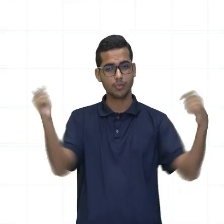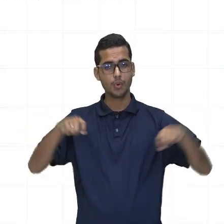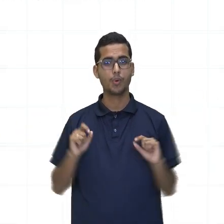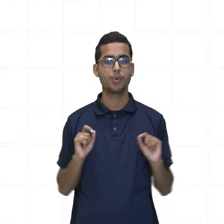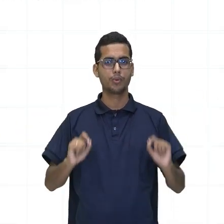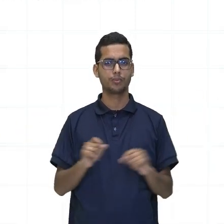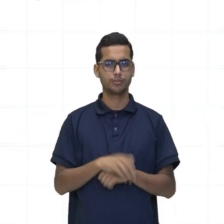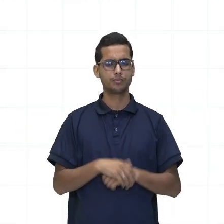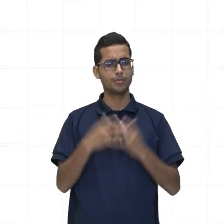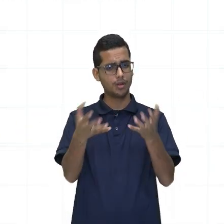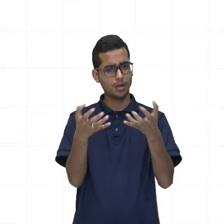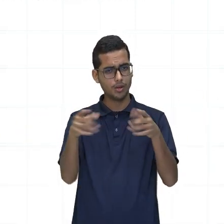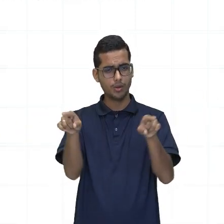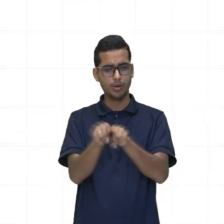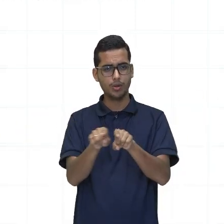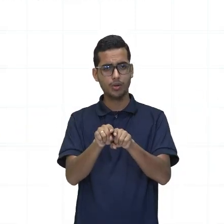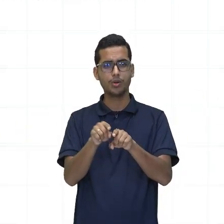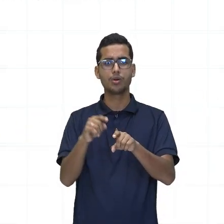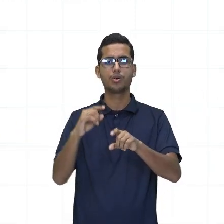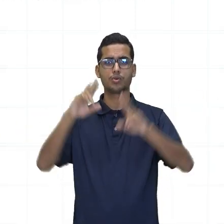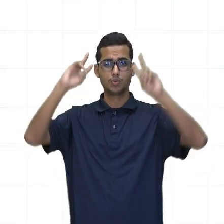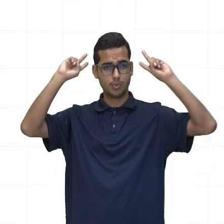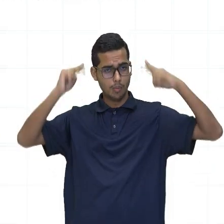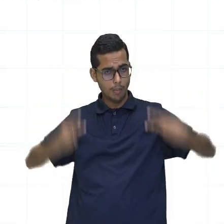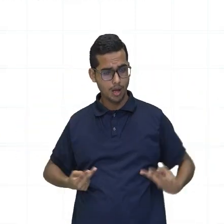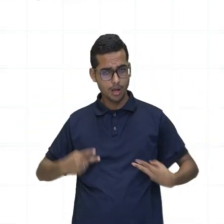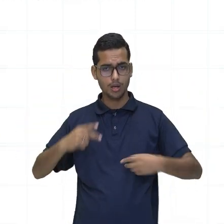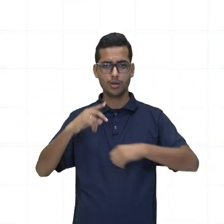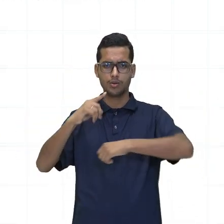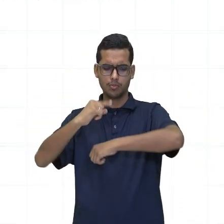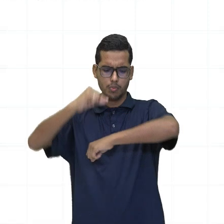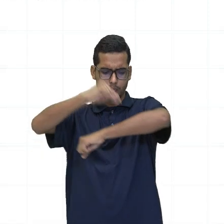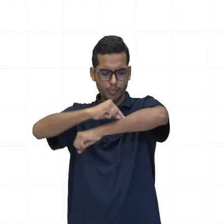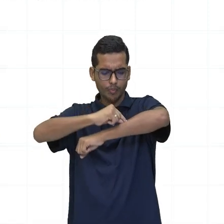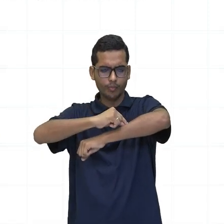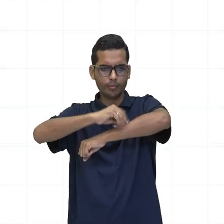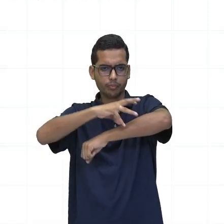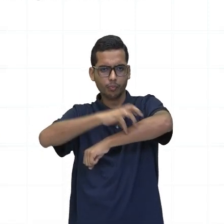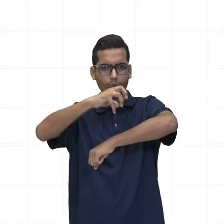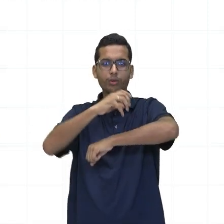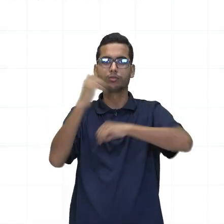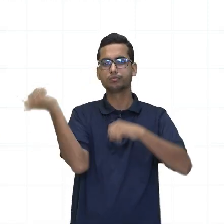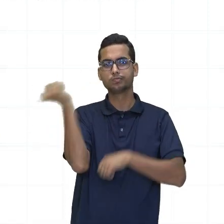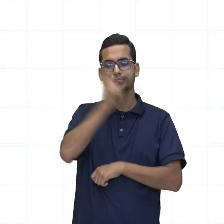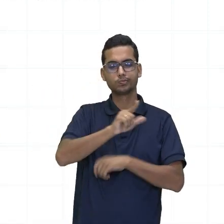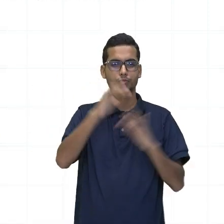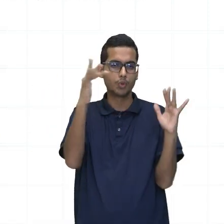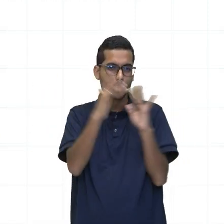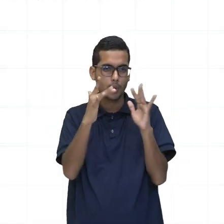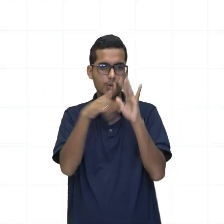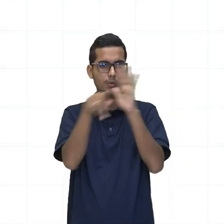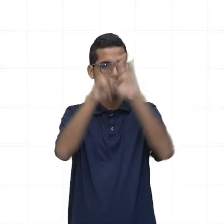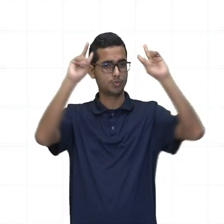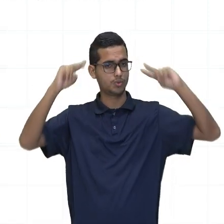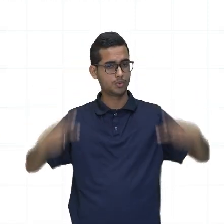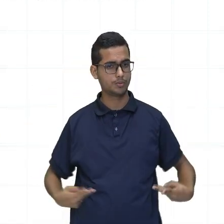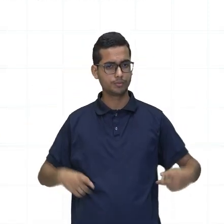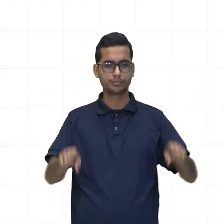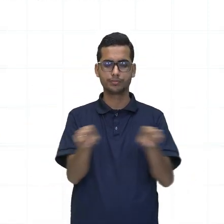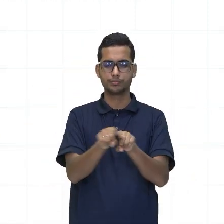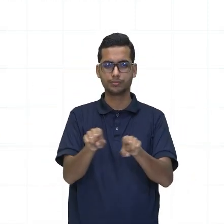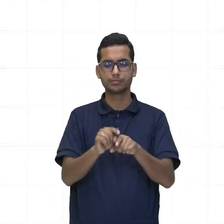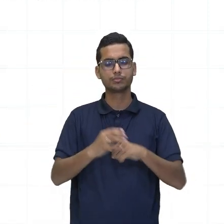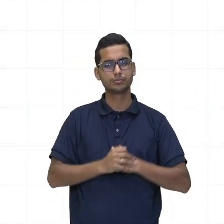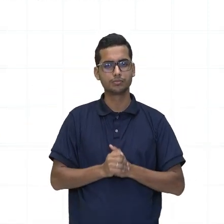a querer também sugar o sangue de seres humanos. E no momento que eles fazem isso, que eles têm um contato com os seres humanos, eles